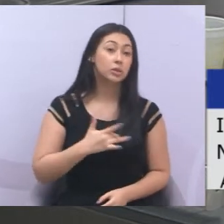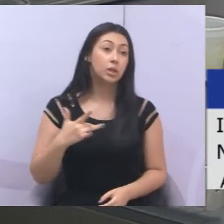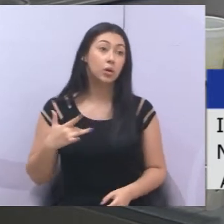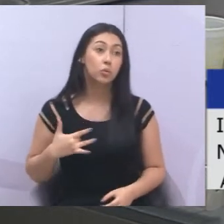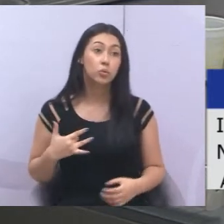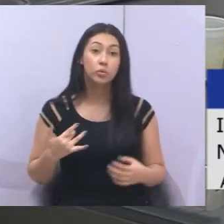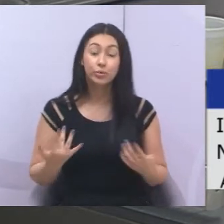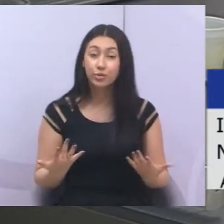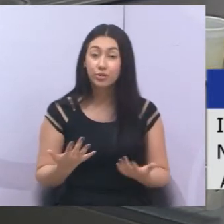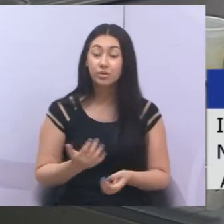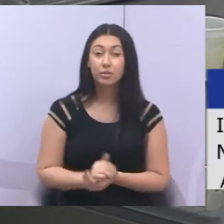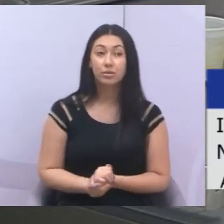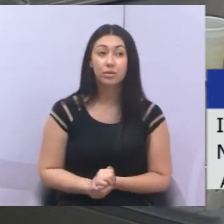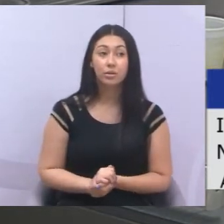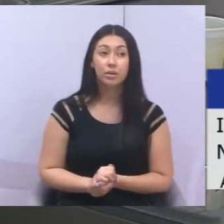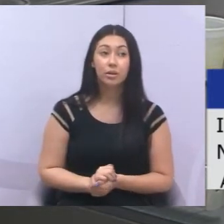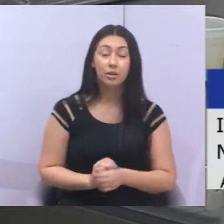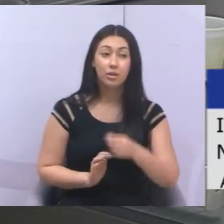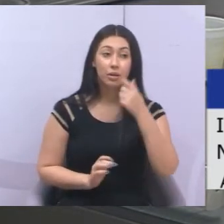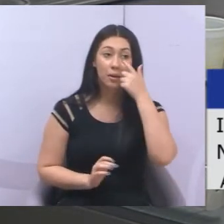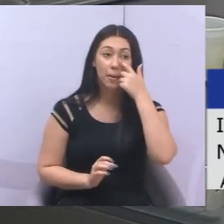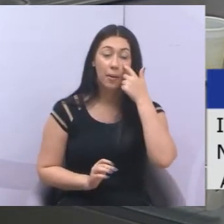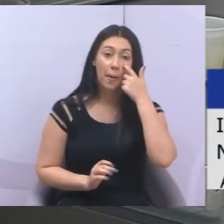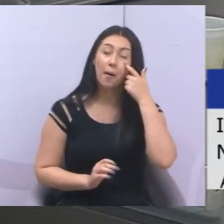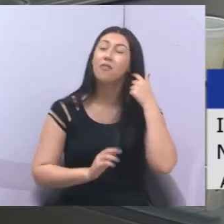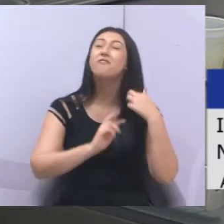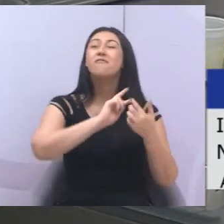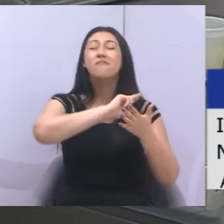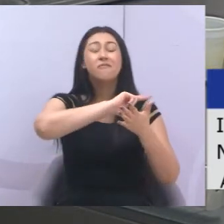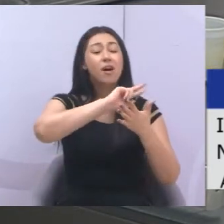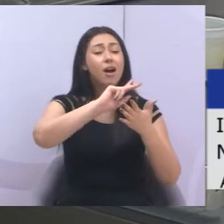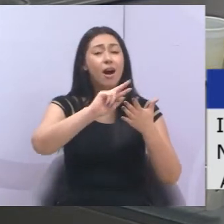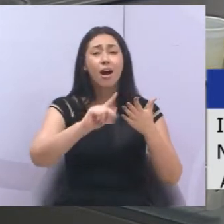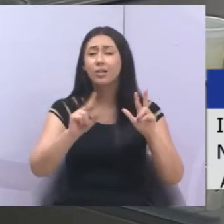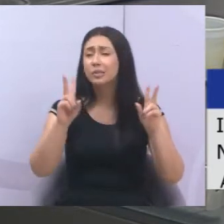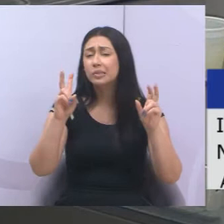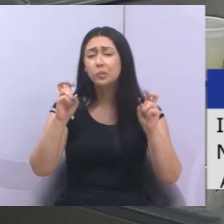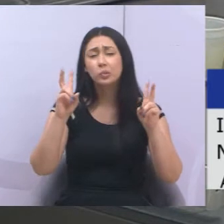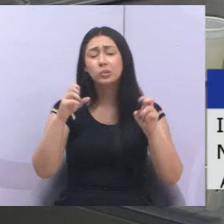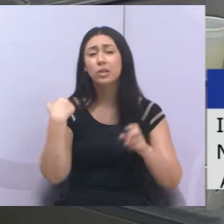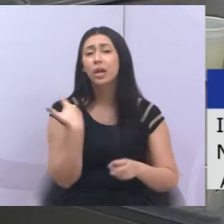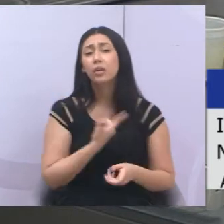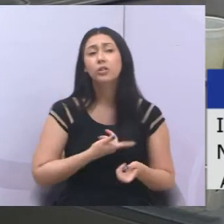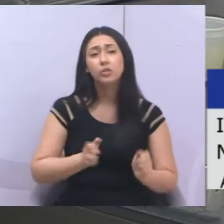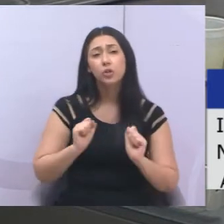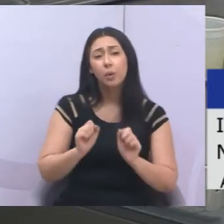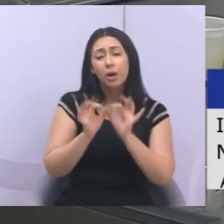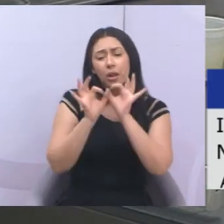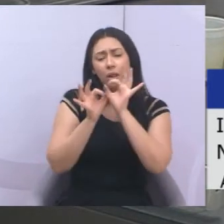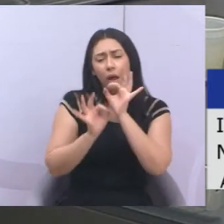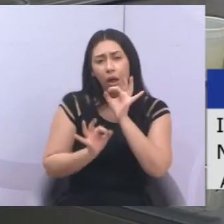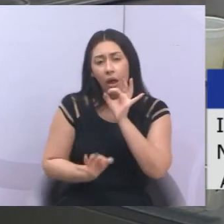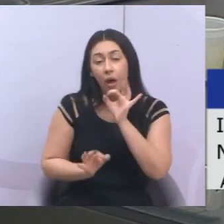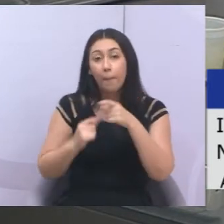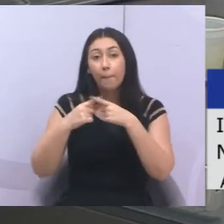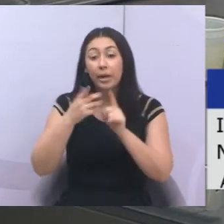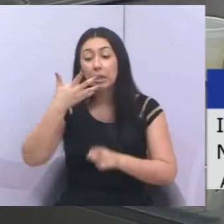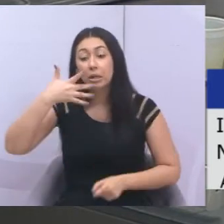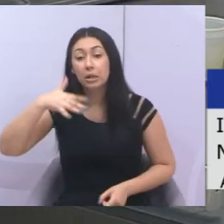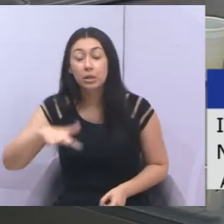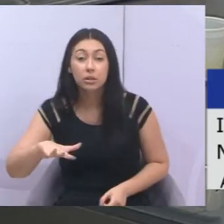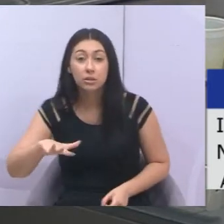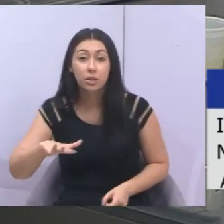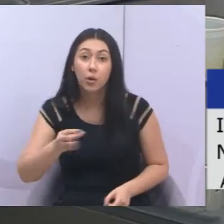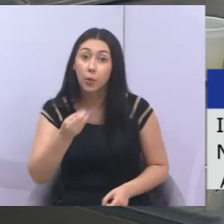que não valoriza muitos temas aqui que a gente pode aqui se prolongar, e que a criança ali nesse